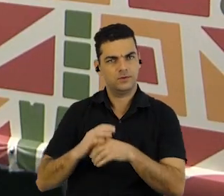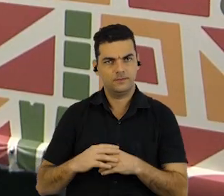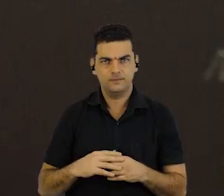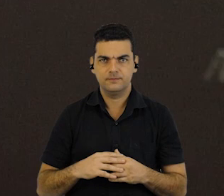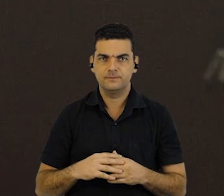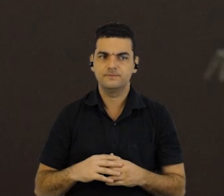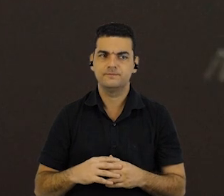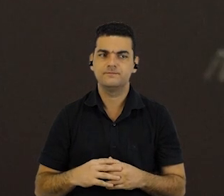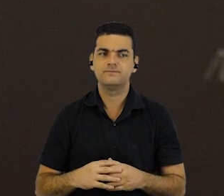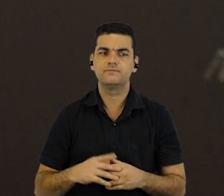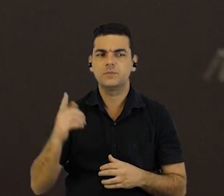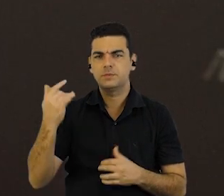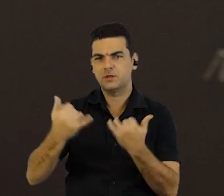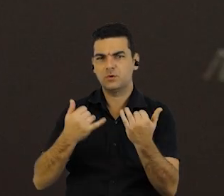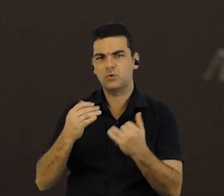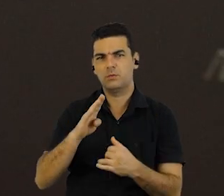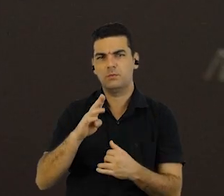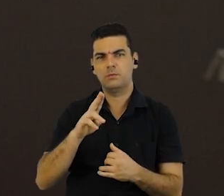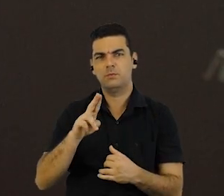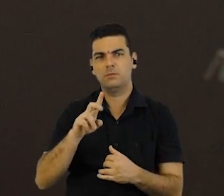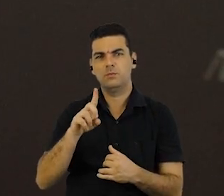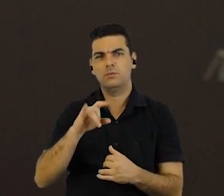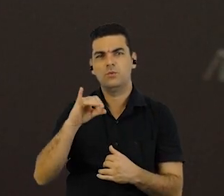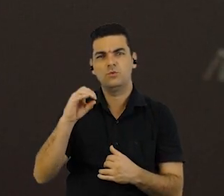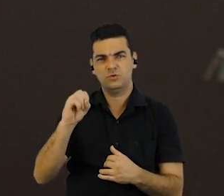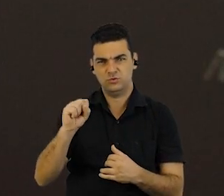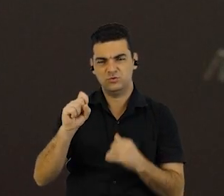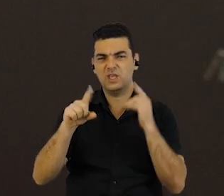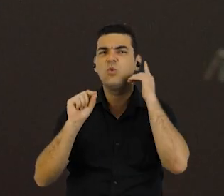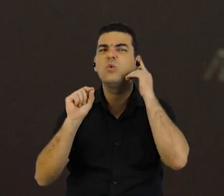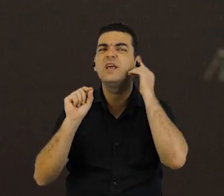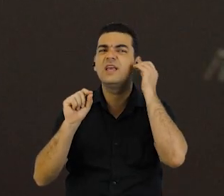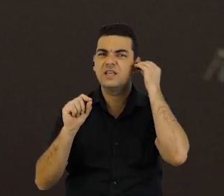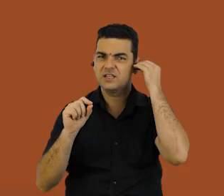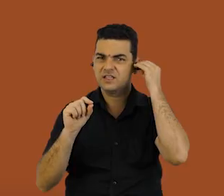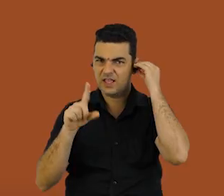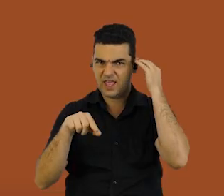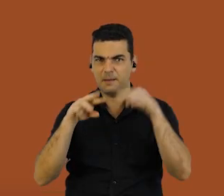curiosidade. Jogo de búzios é matemática?